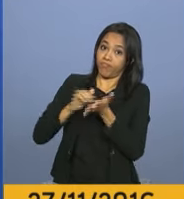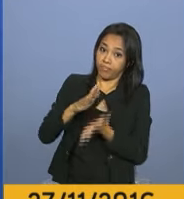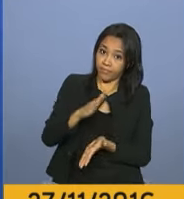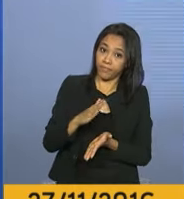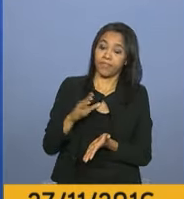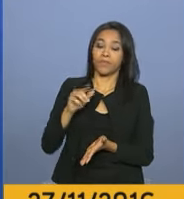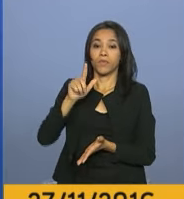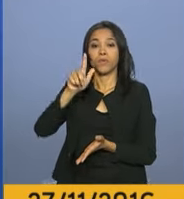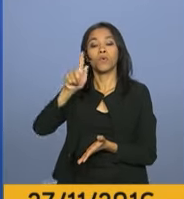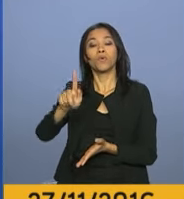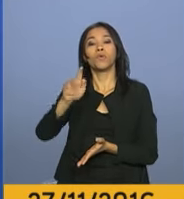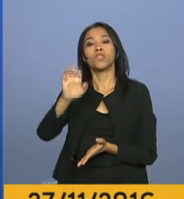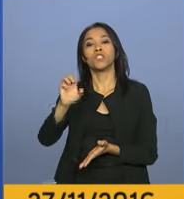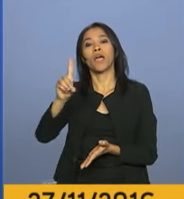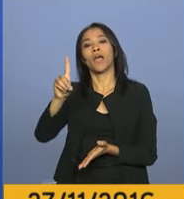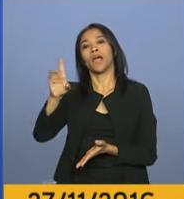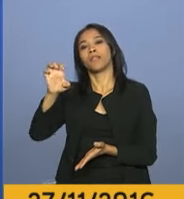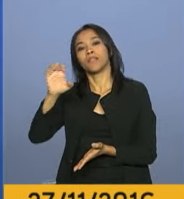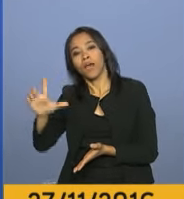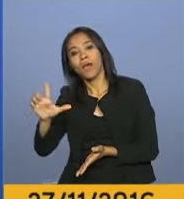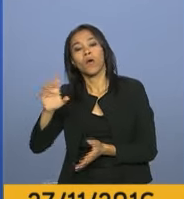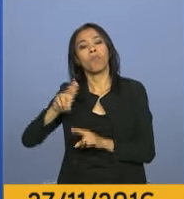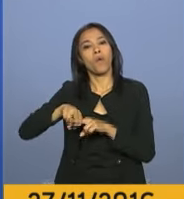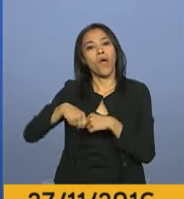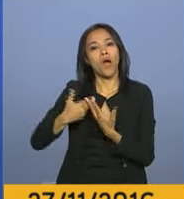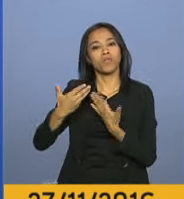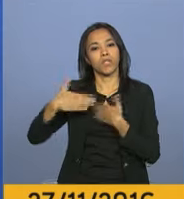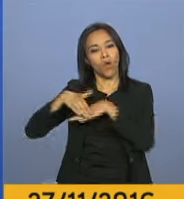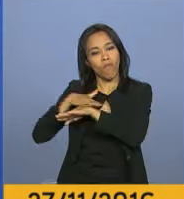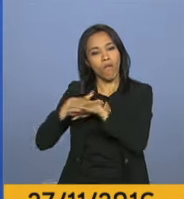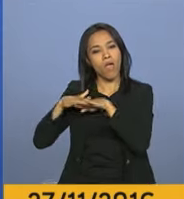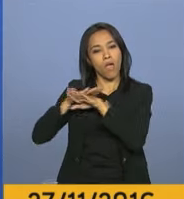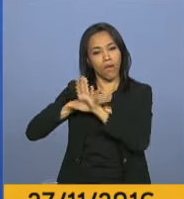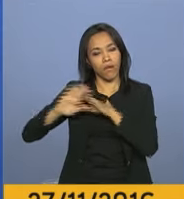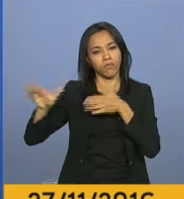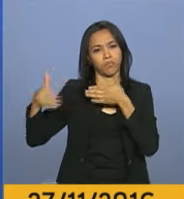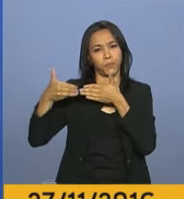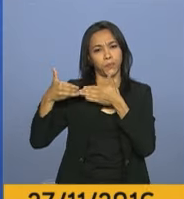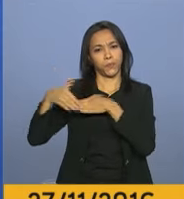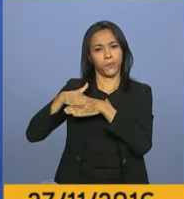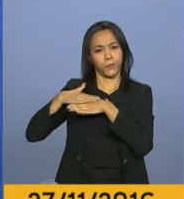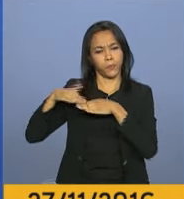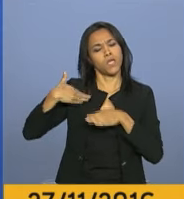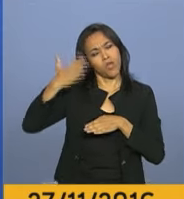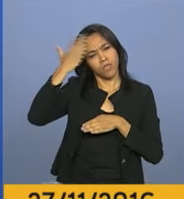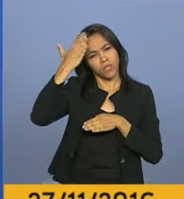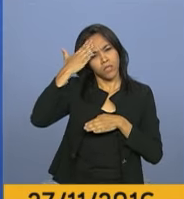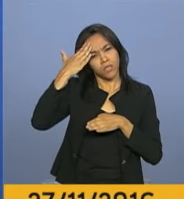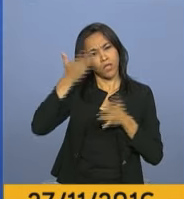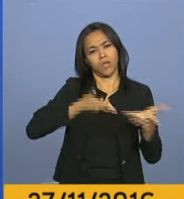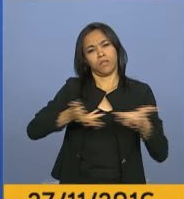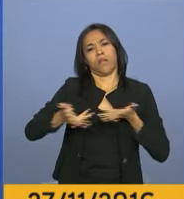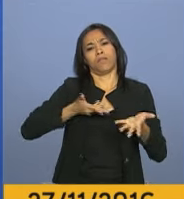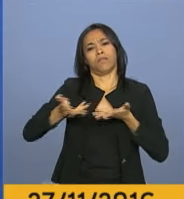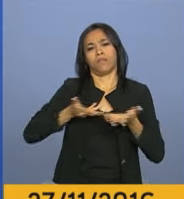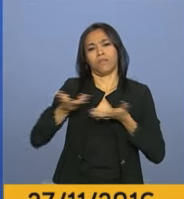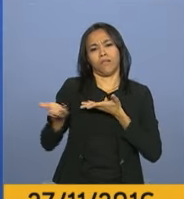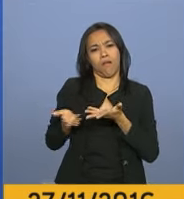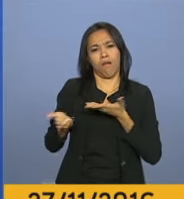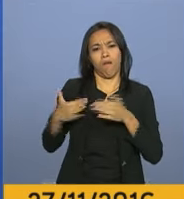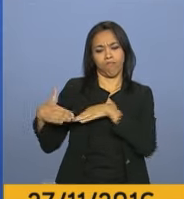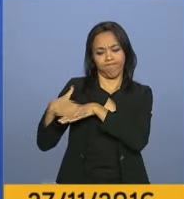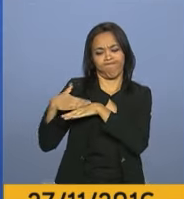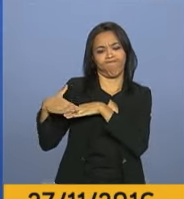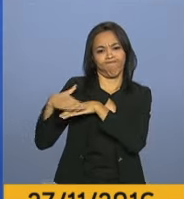fruto precisamente desses diálogos que eu tenho, e eu sei como conduzir esses diálogos de molde muitas